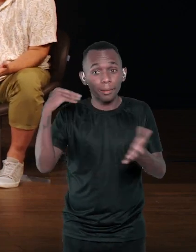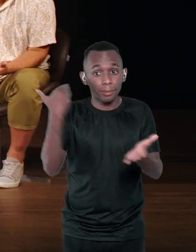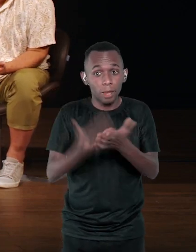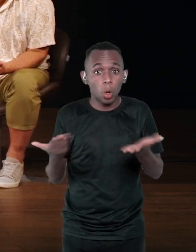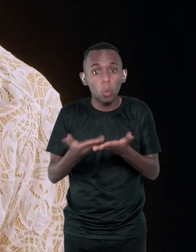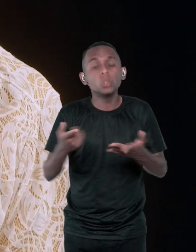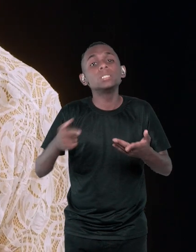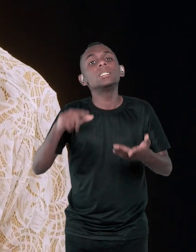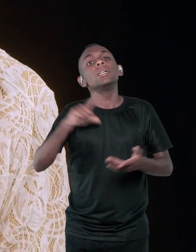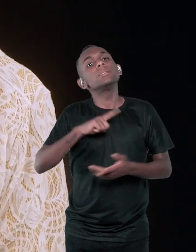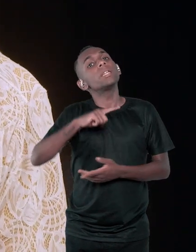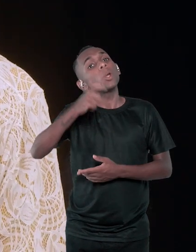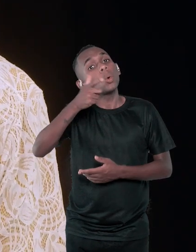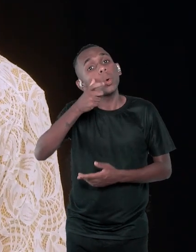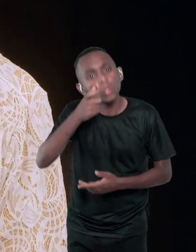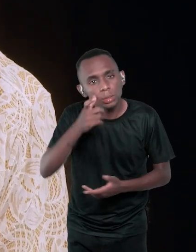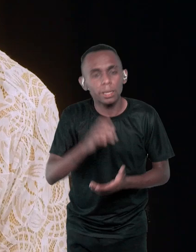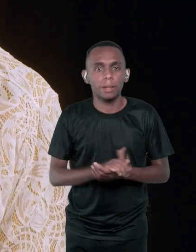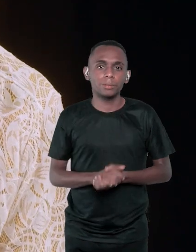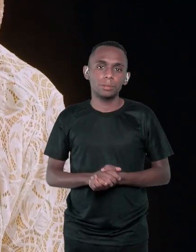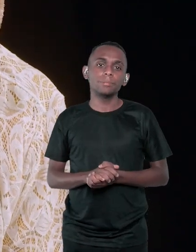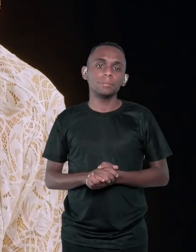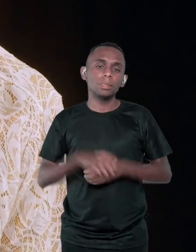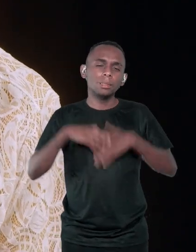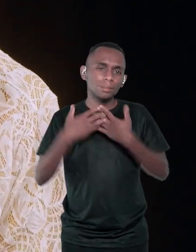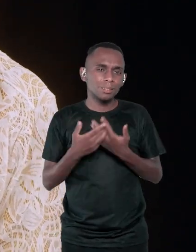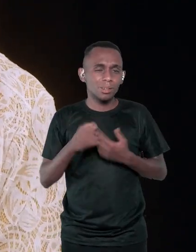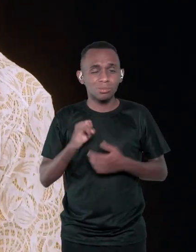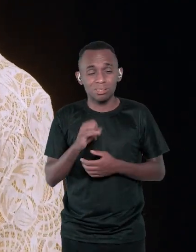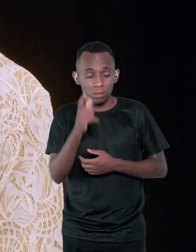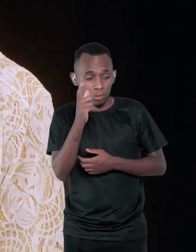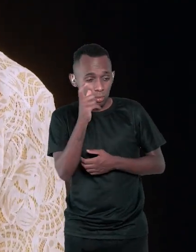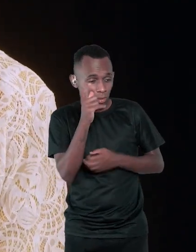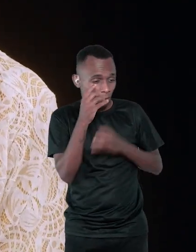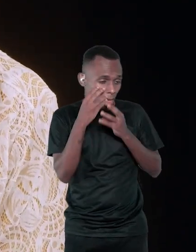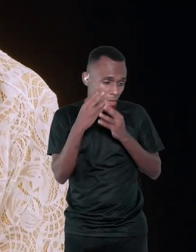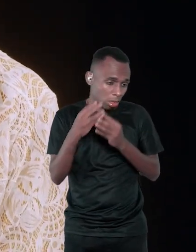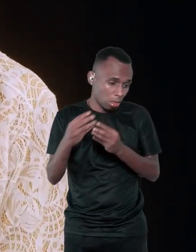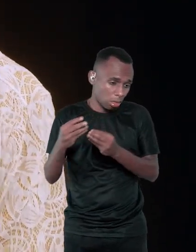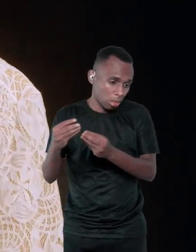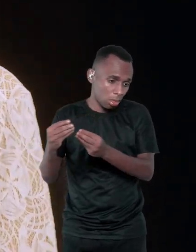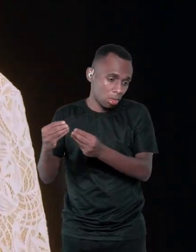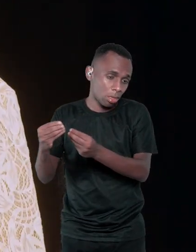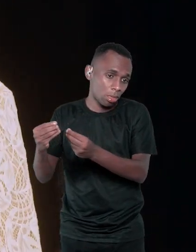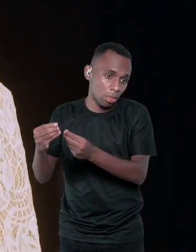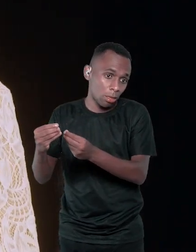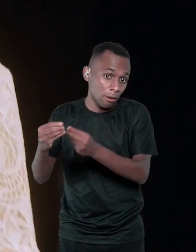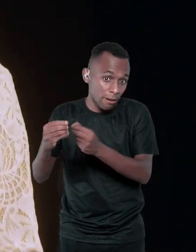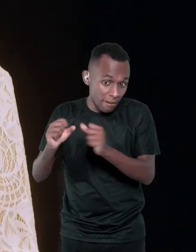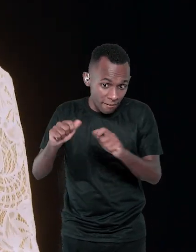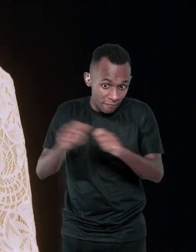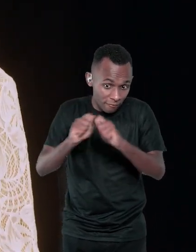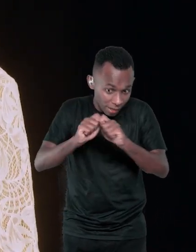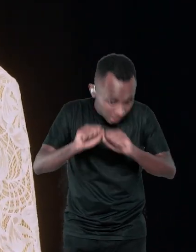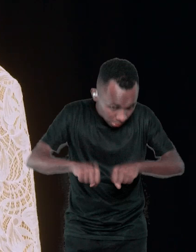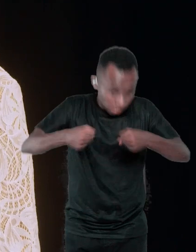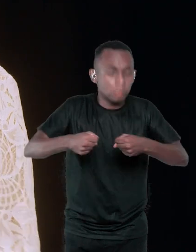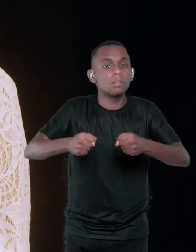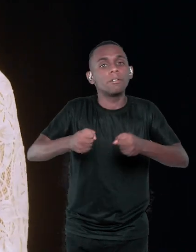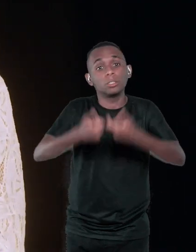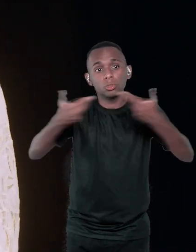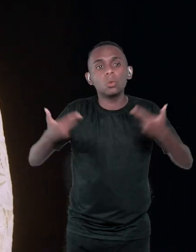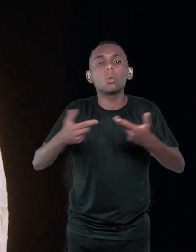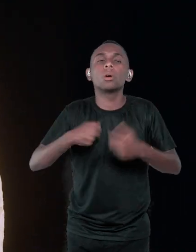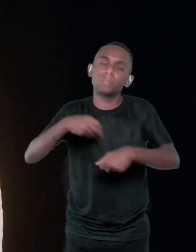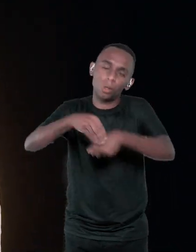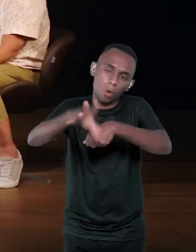eles continuam com a curiosidade. Então, ao menor sinal de que a sua curiosidade está indo embora, reaja. Tá? É o